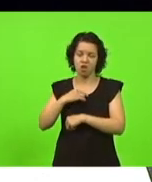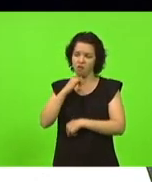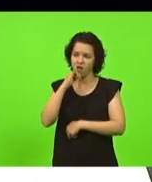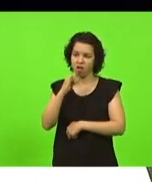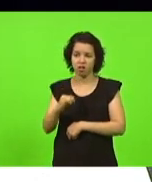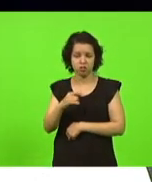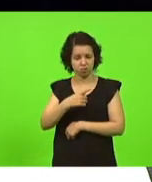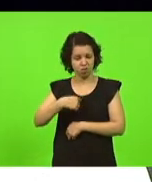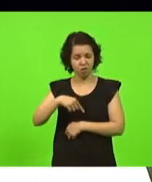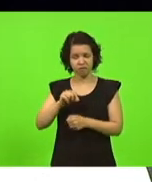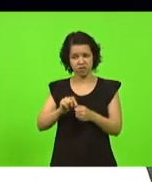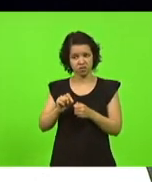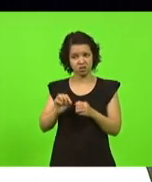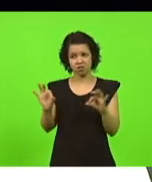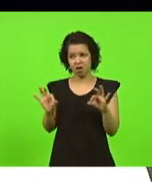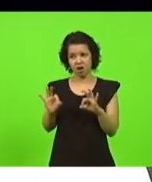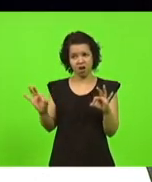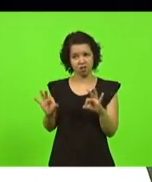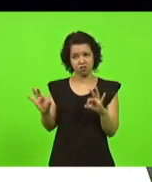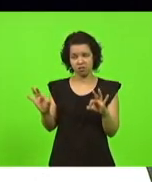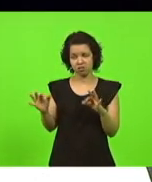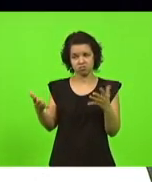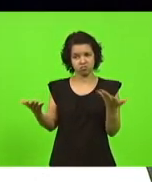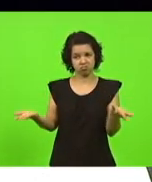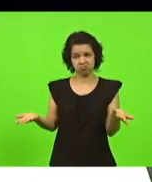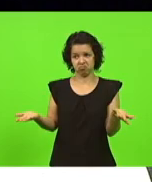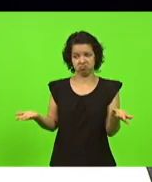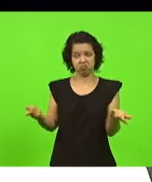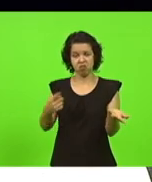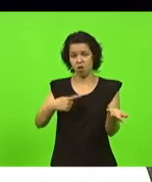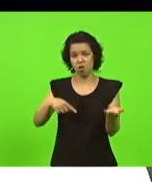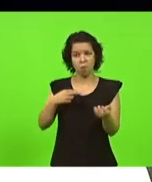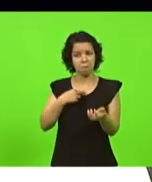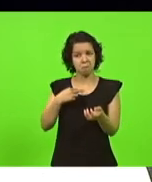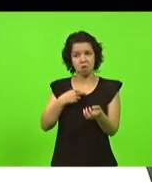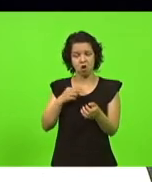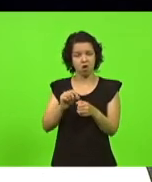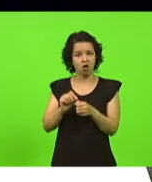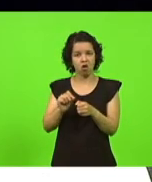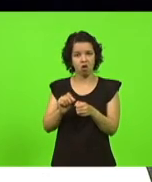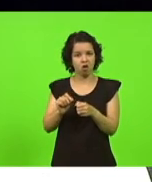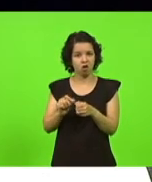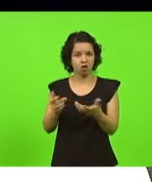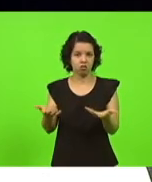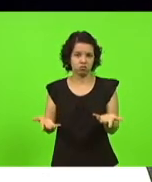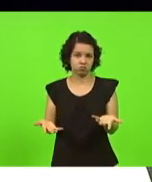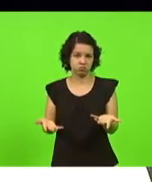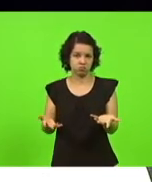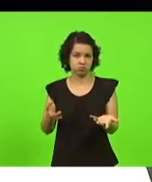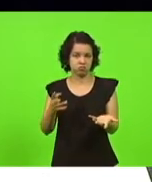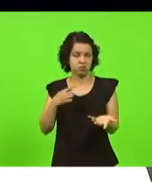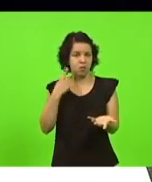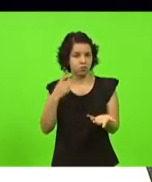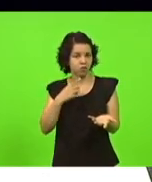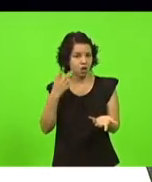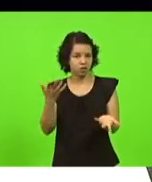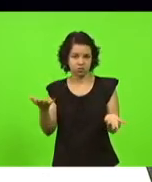fazermos. Nós não podemos fazer, deputado Milton Obos. Tem que vir do